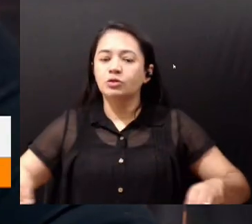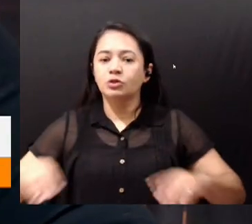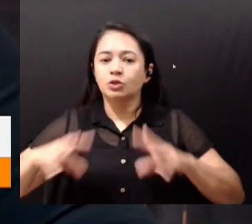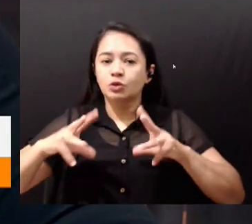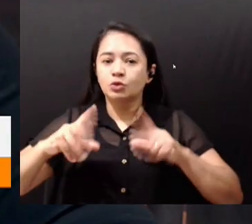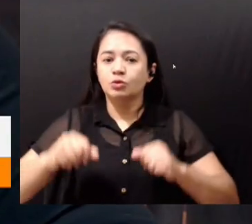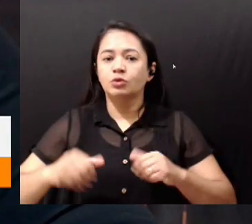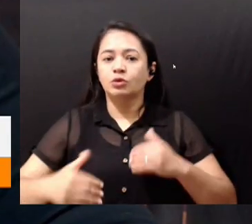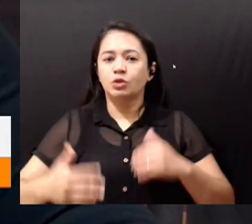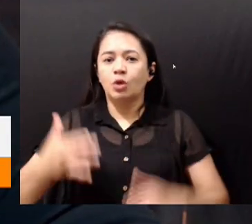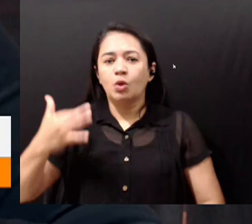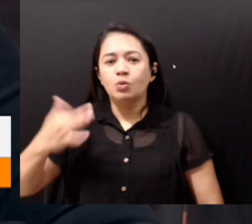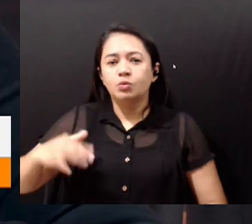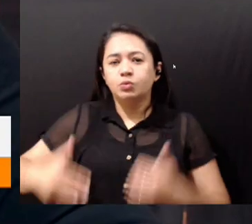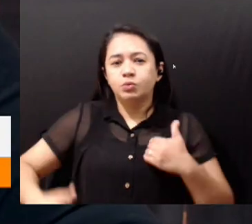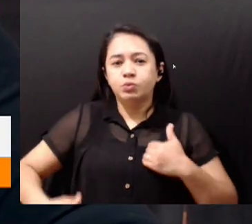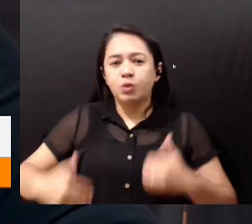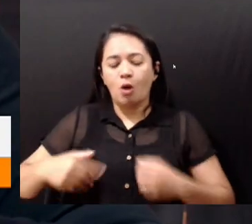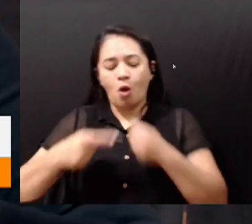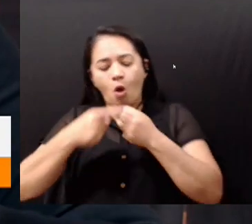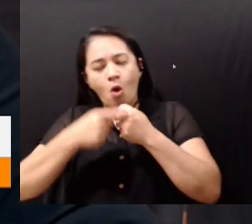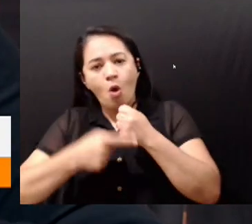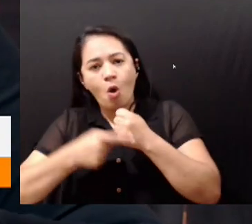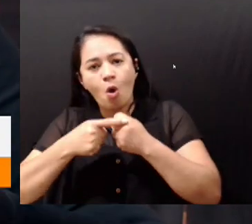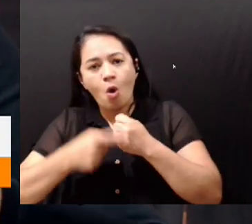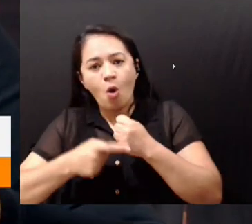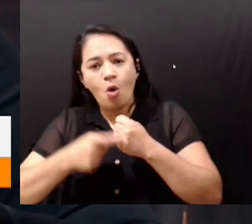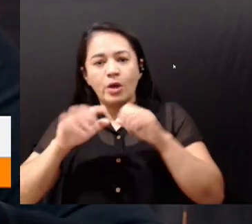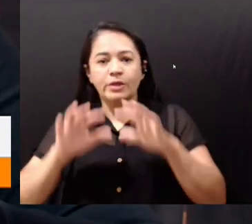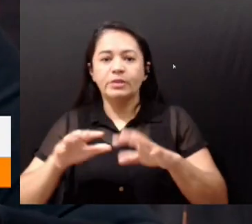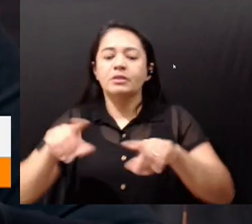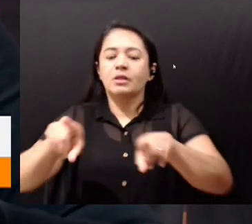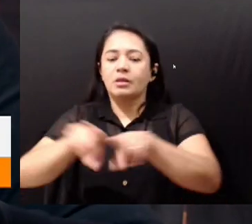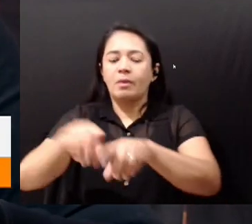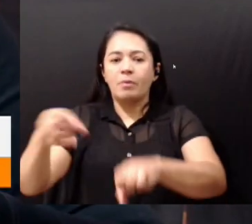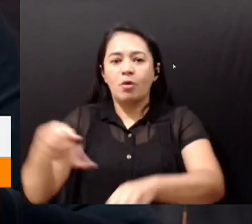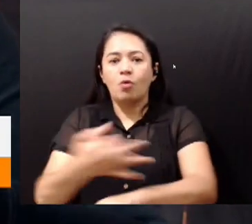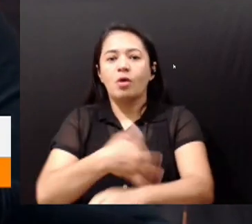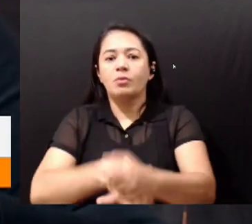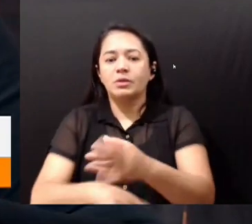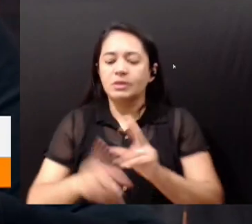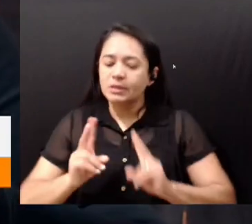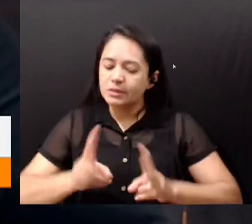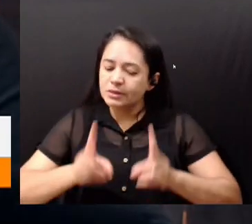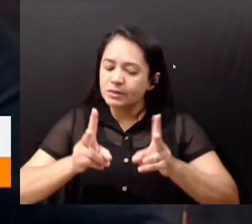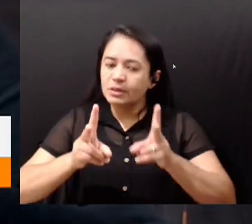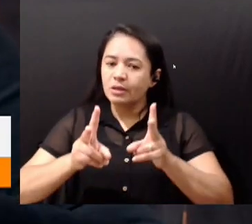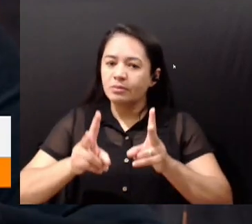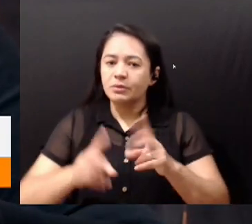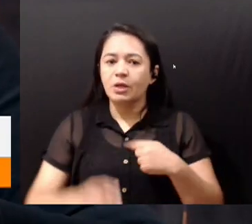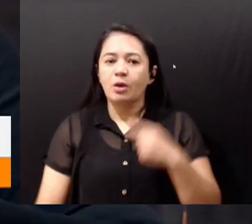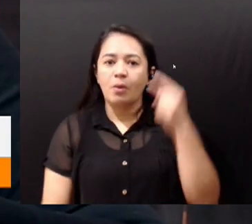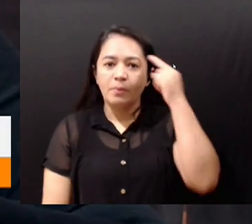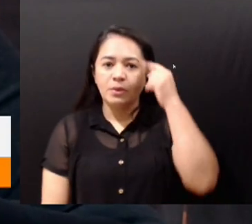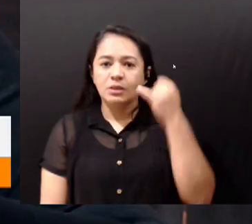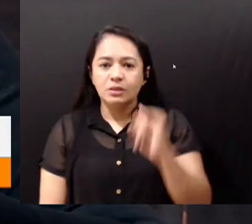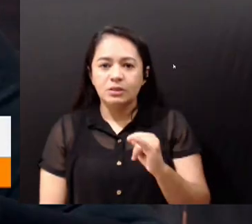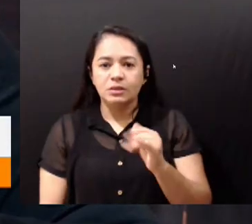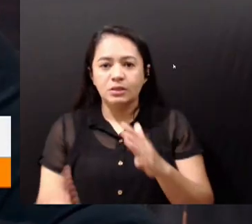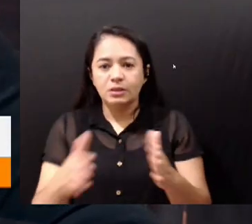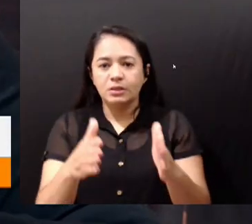corpo, coluna, e isso emocional a todo tempo a gente tem que estar lidando. Às vezes eu fico pensando, se eu não tivesse nesse caminho que eu entrei